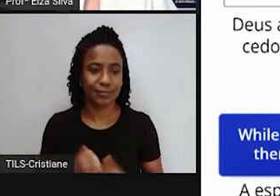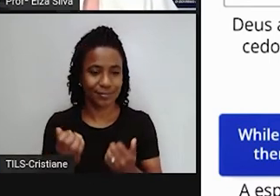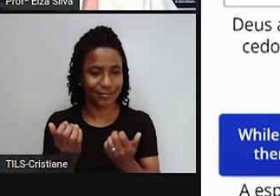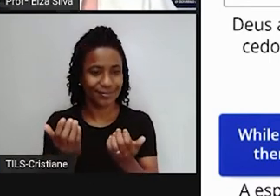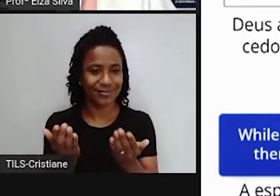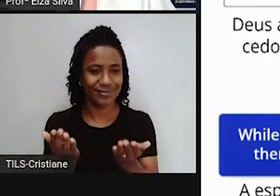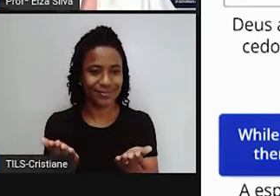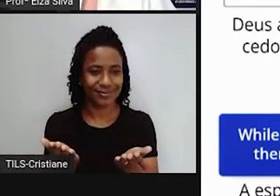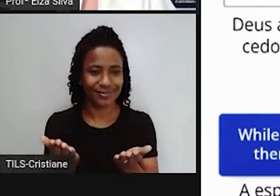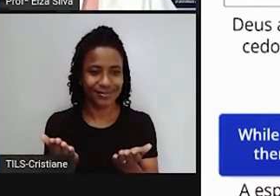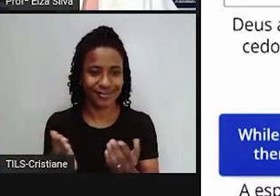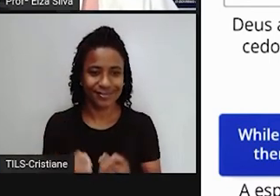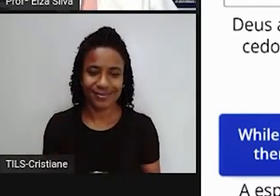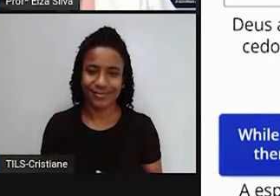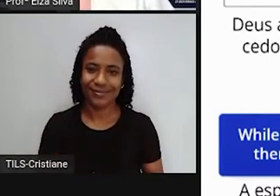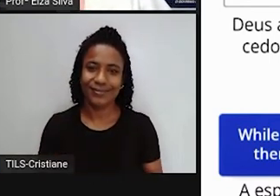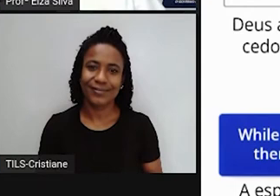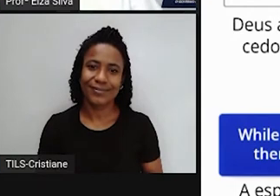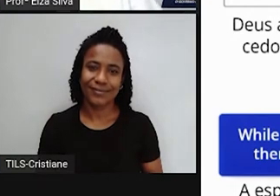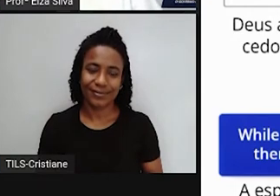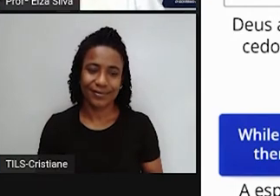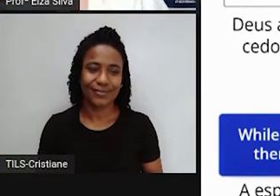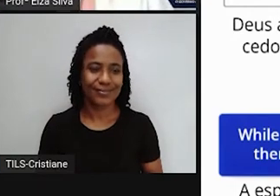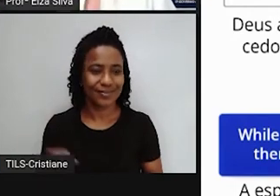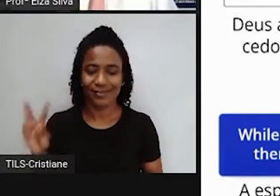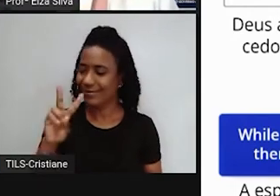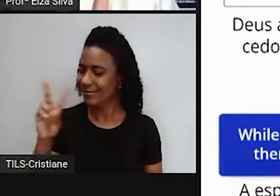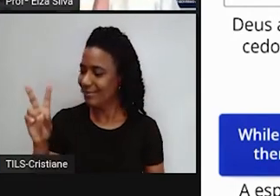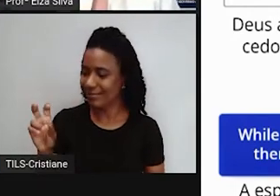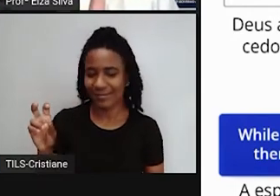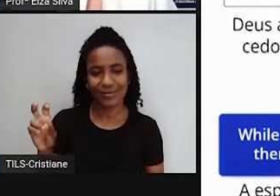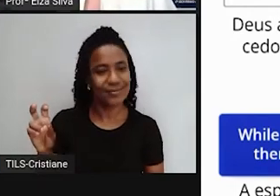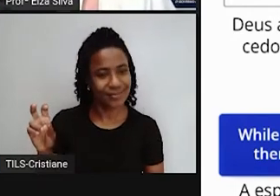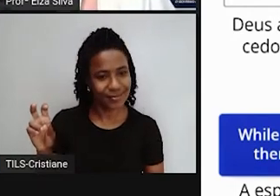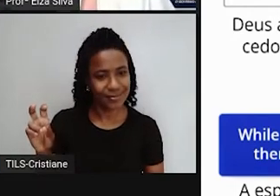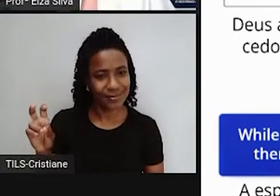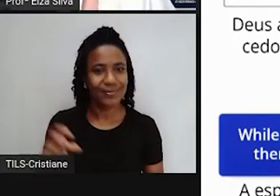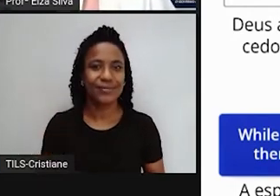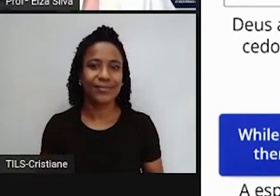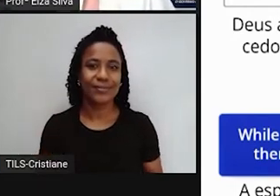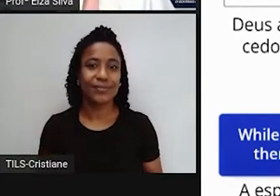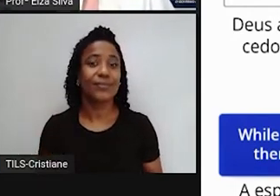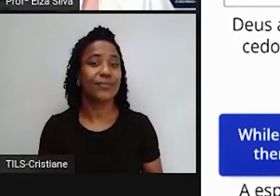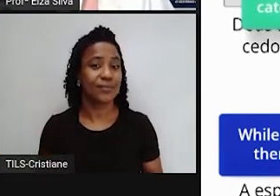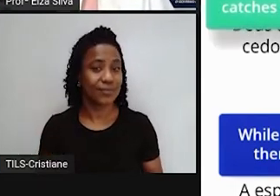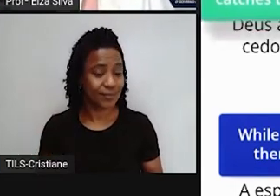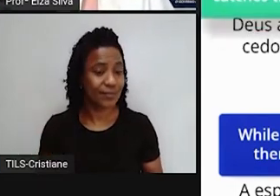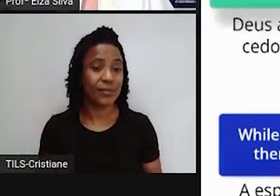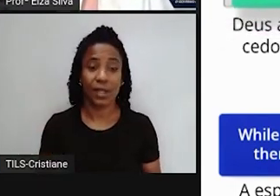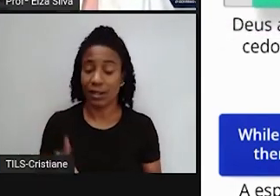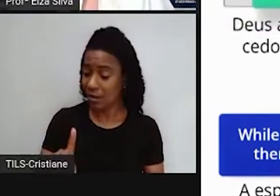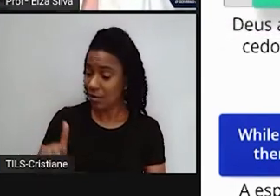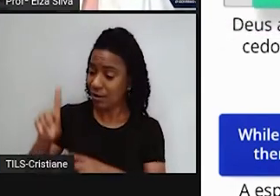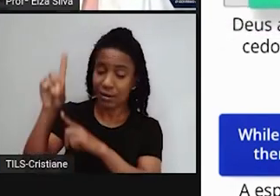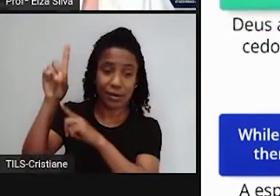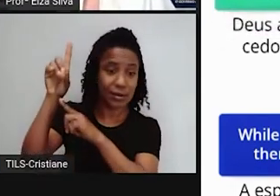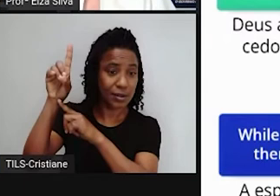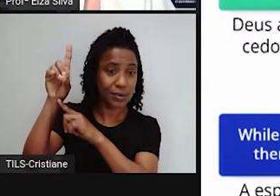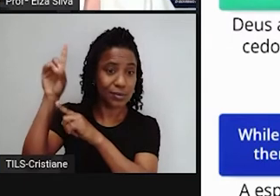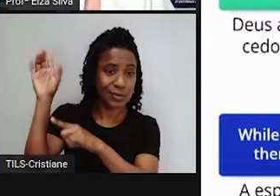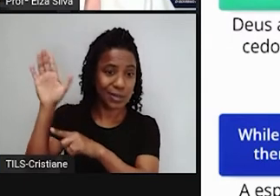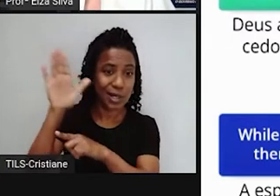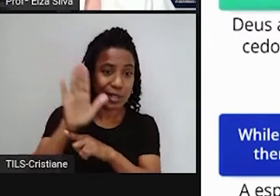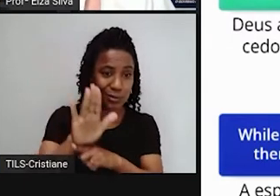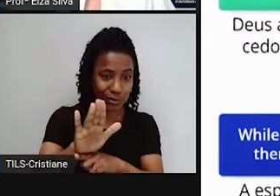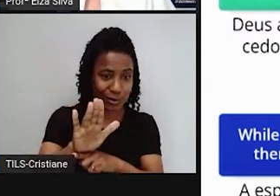catches the worm. O que é que esse ditado diz? Deus ajuda quem